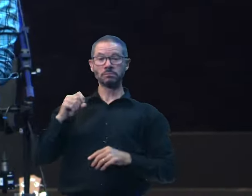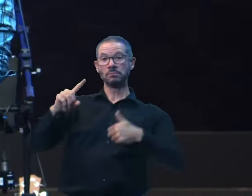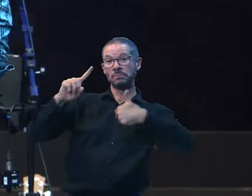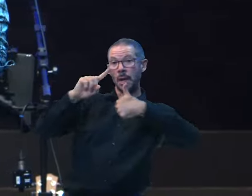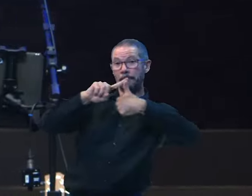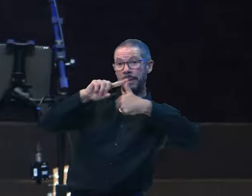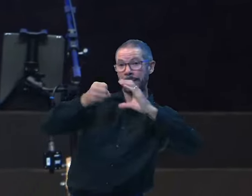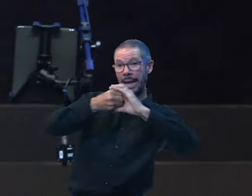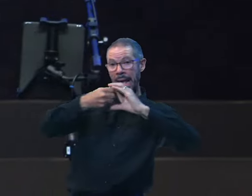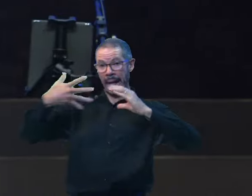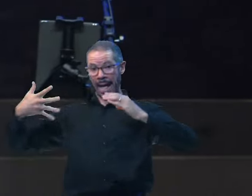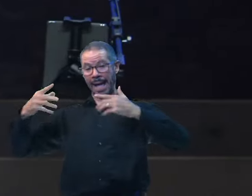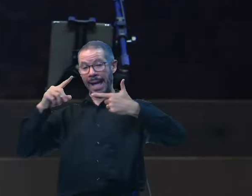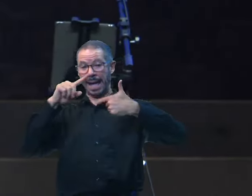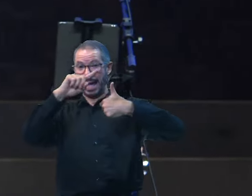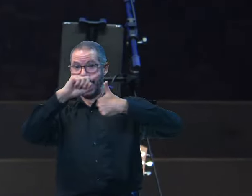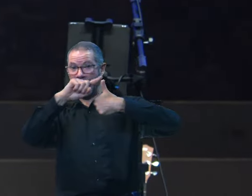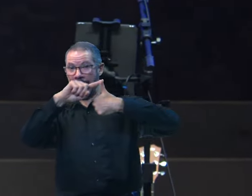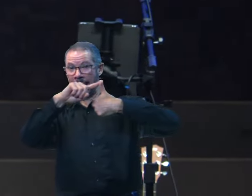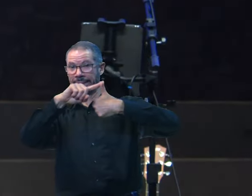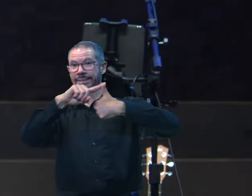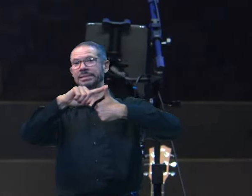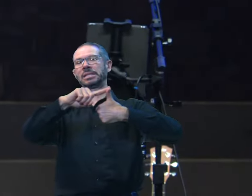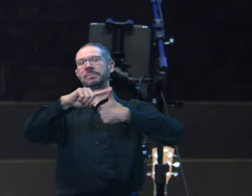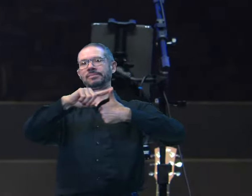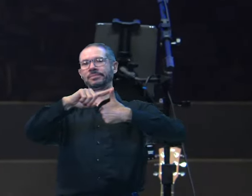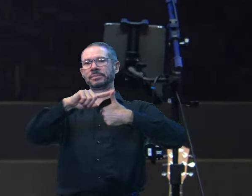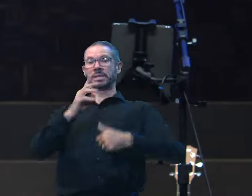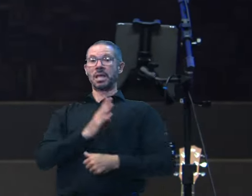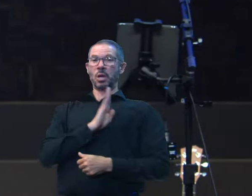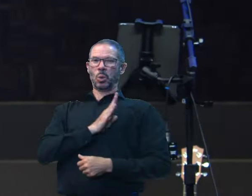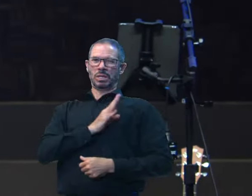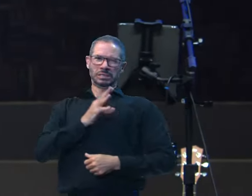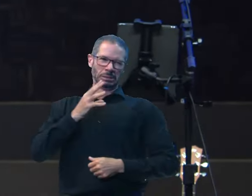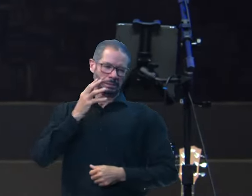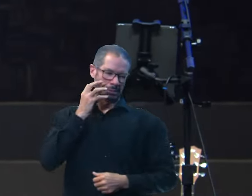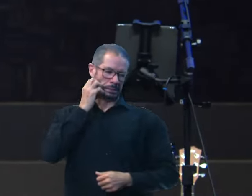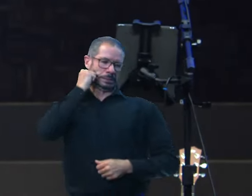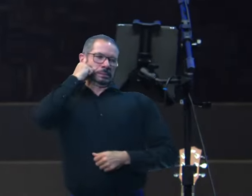primeira característica é que o coração amargurado,